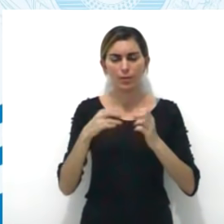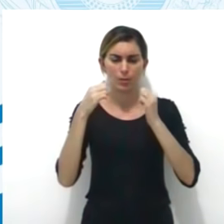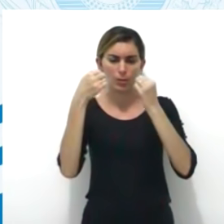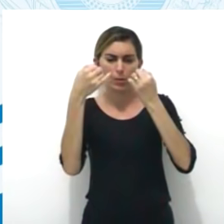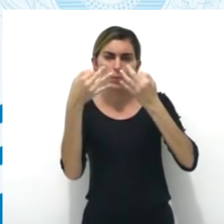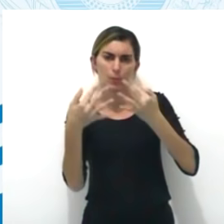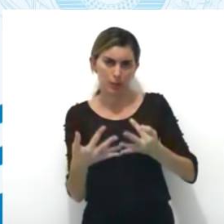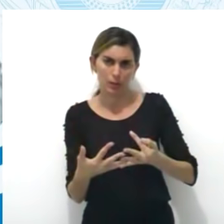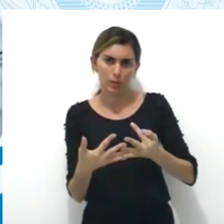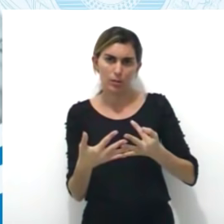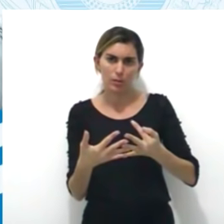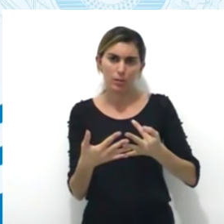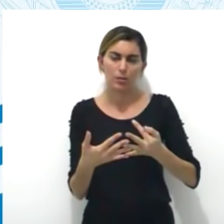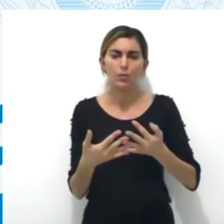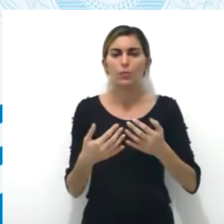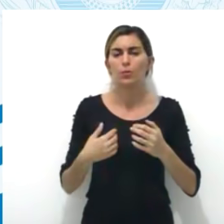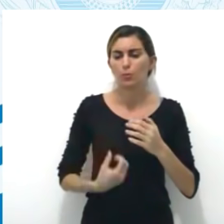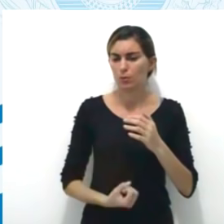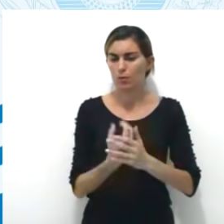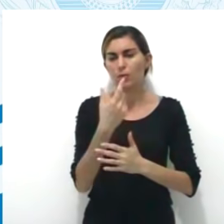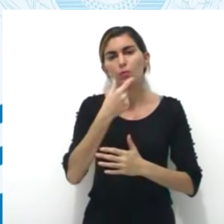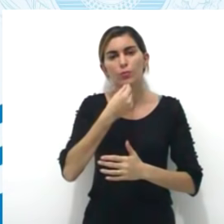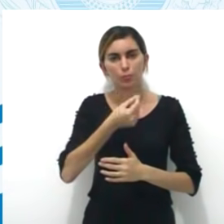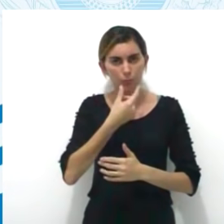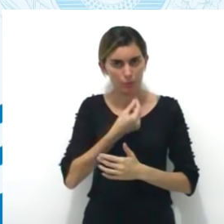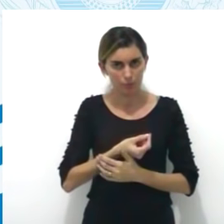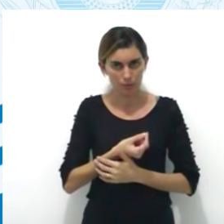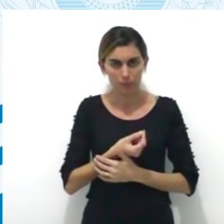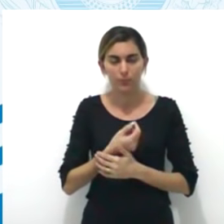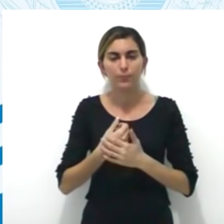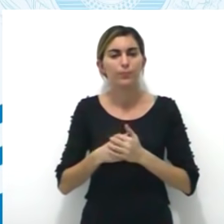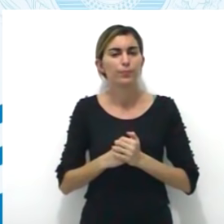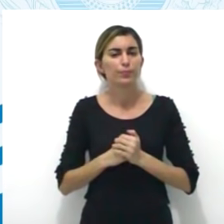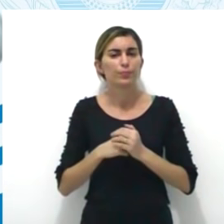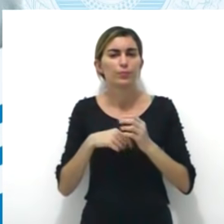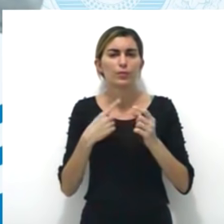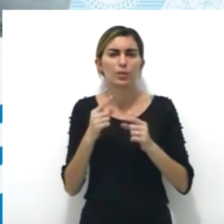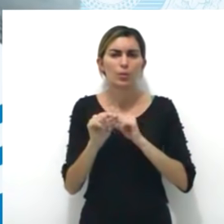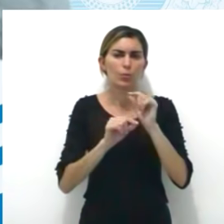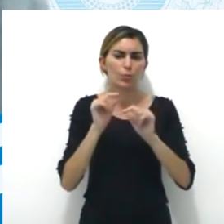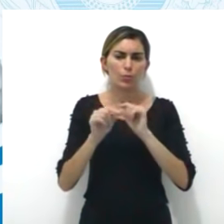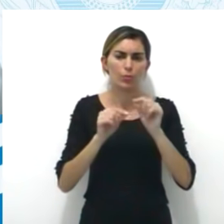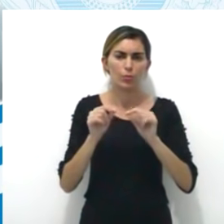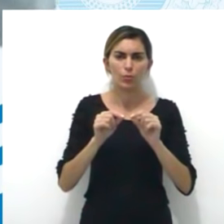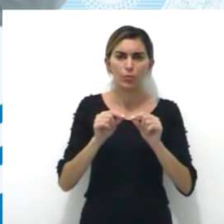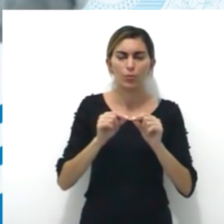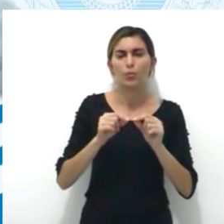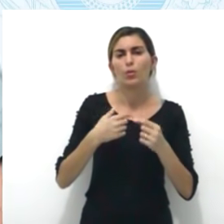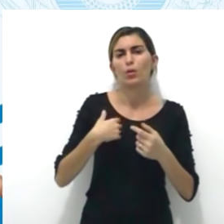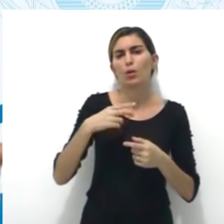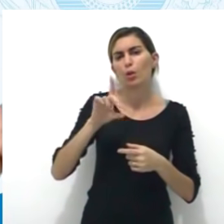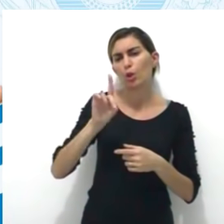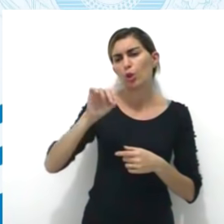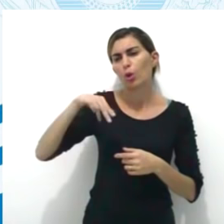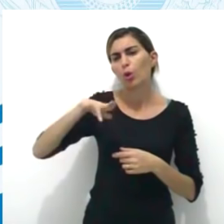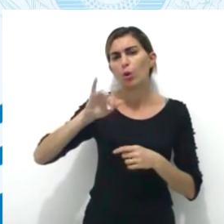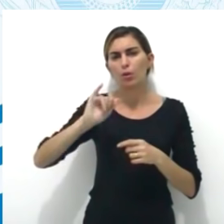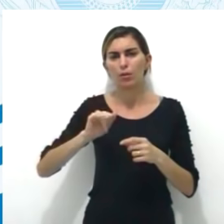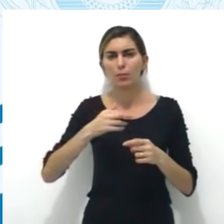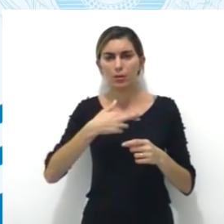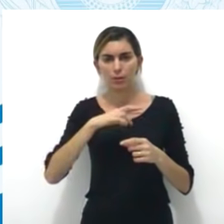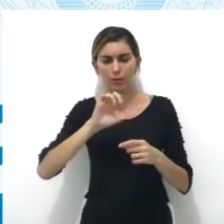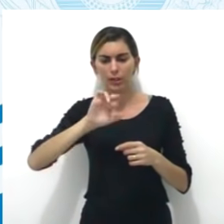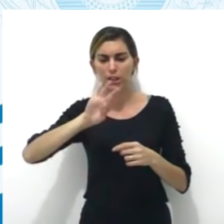de explicações acerca da criação do homem, é isso, que fugisse do dogmatismo cristão,